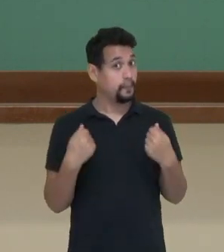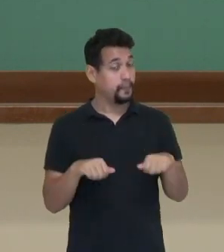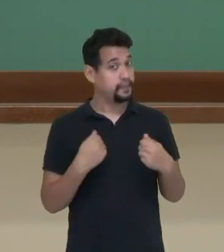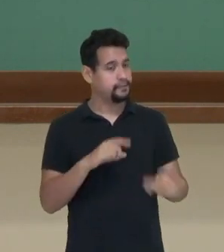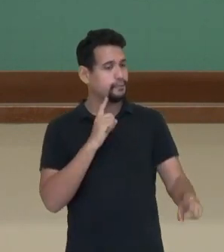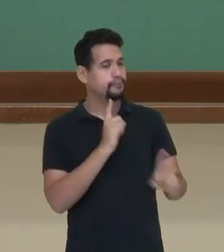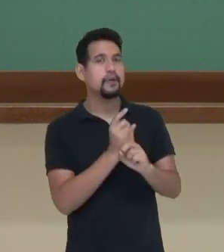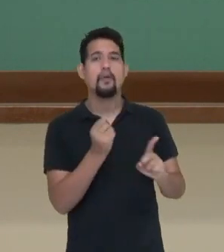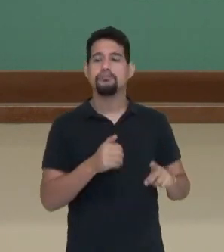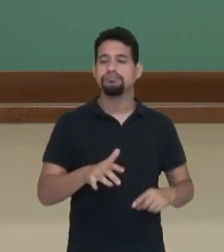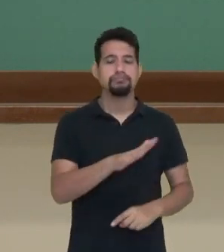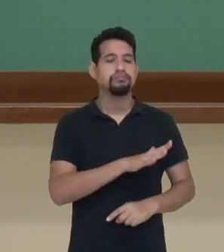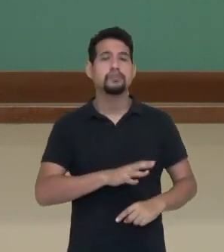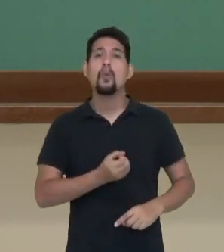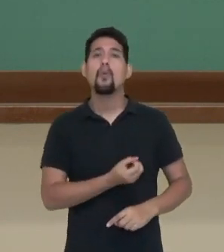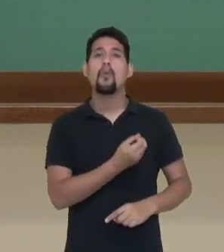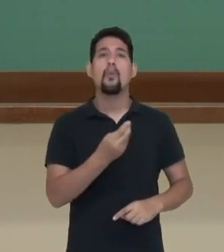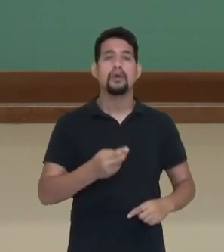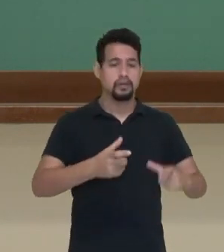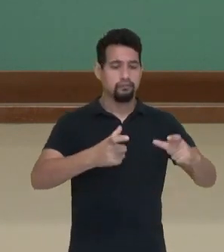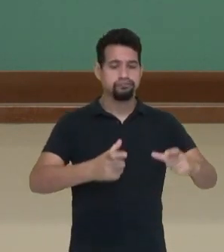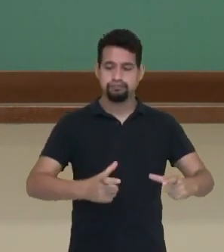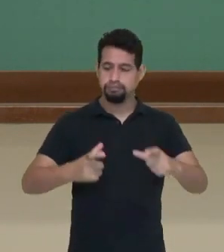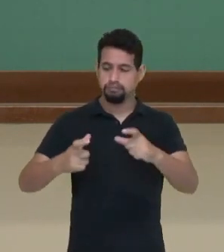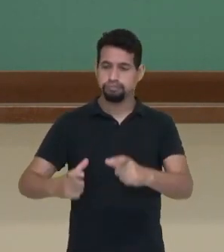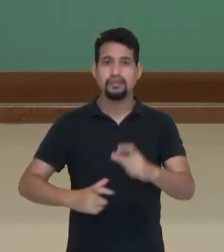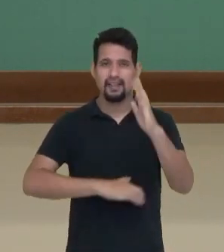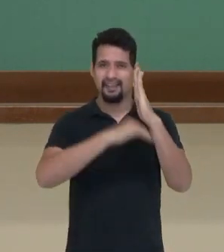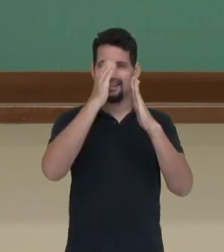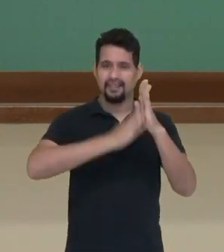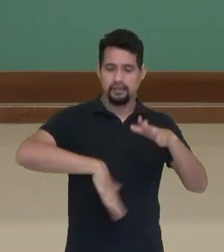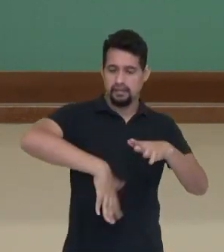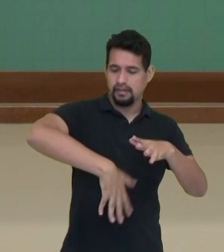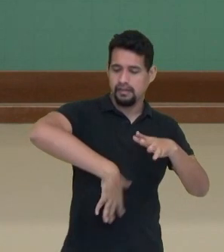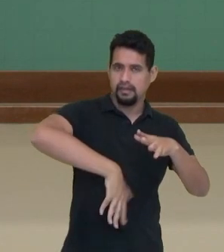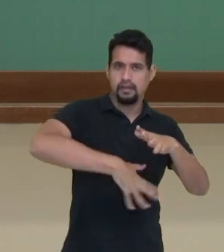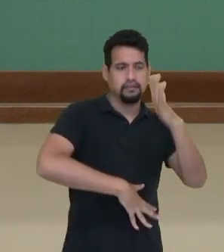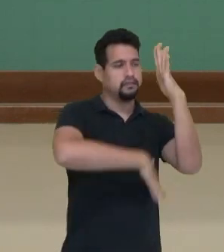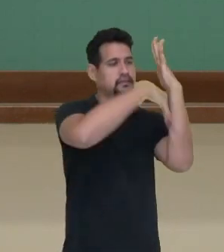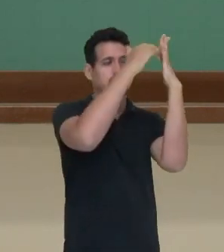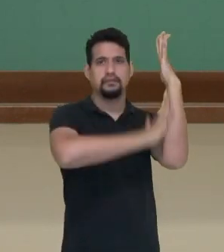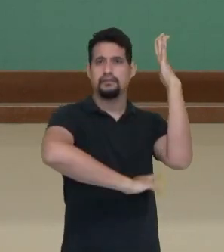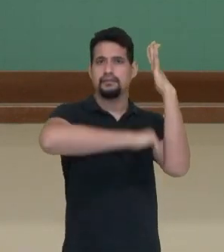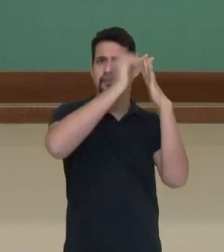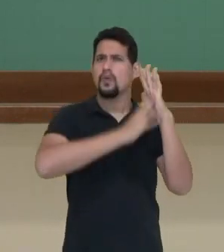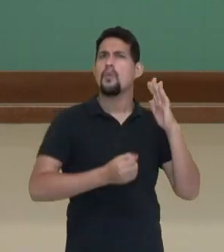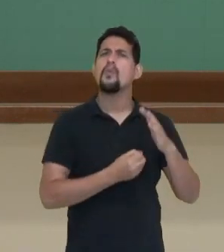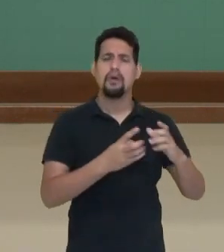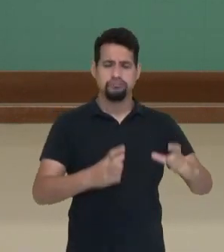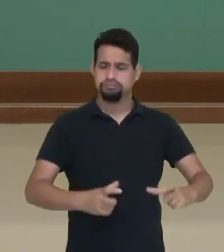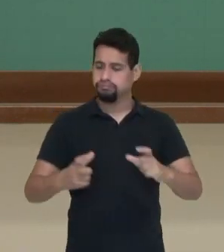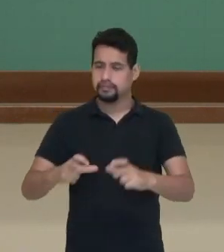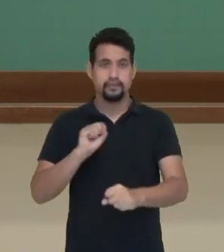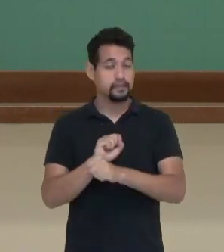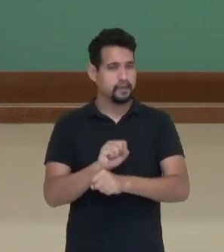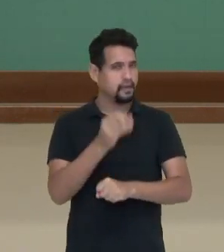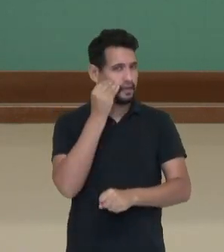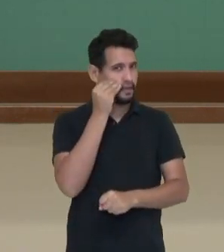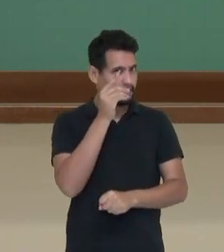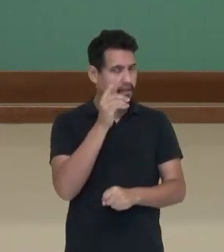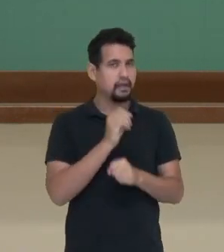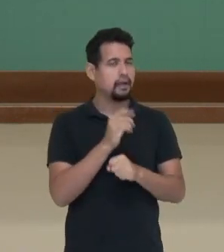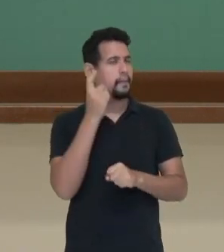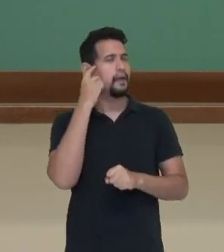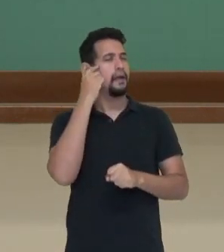área e ver quantas latinhas de tintas que cabem, né, dentro daquela área encontrada, tá bom? Então eu vou esperar, né, vou